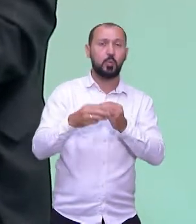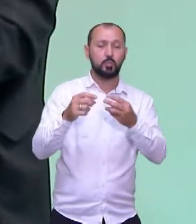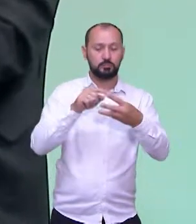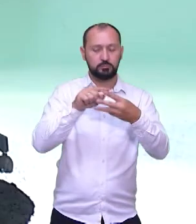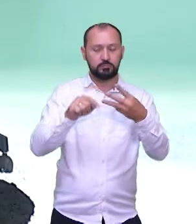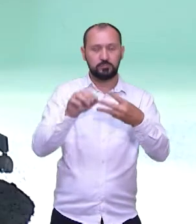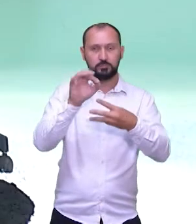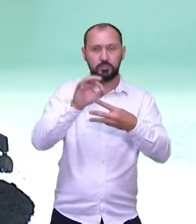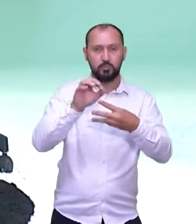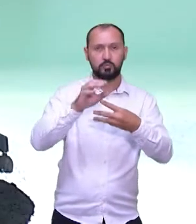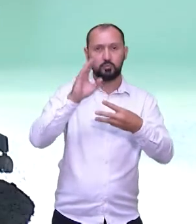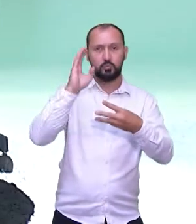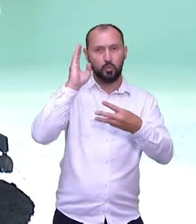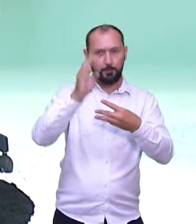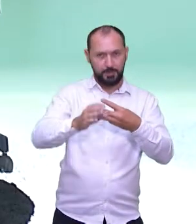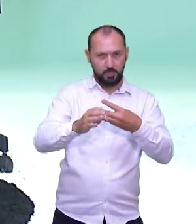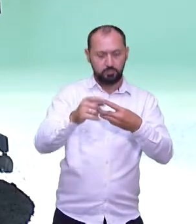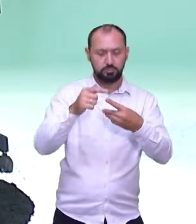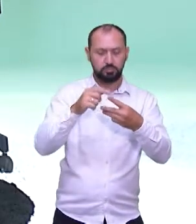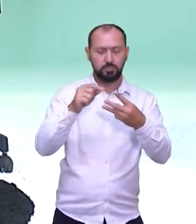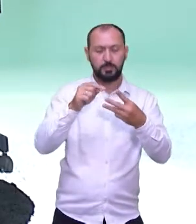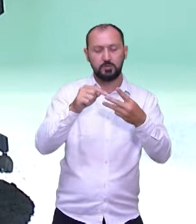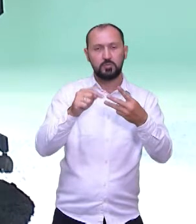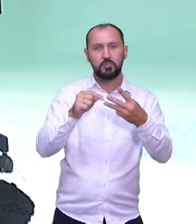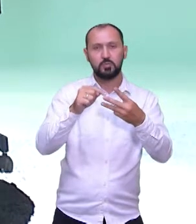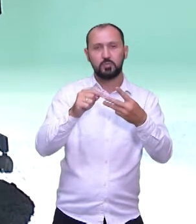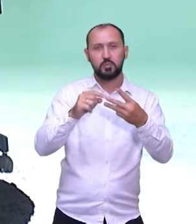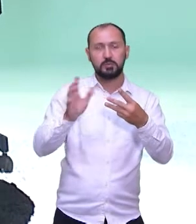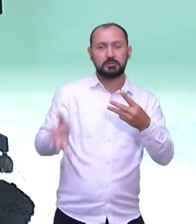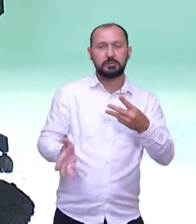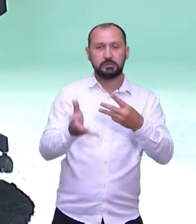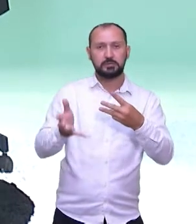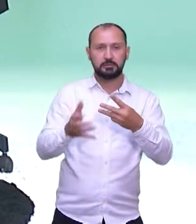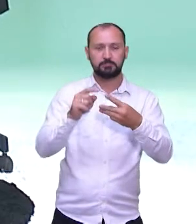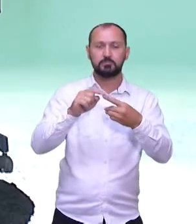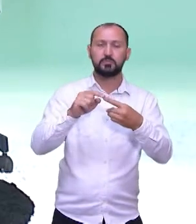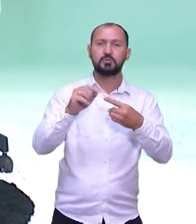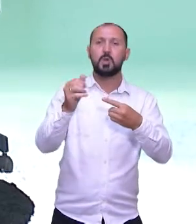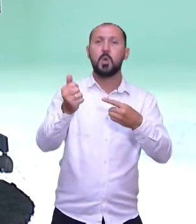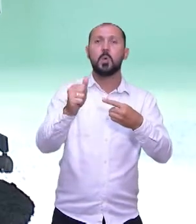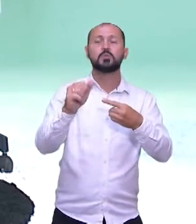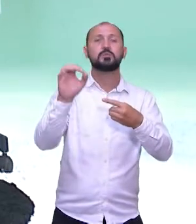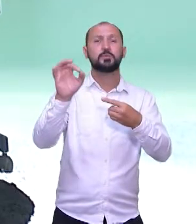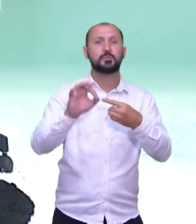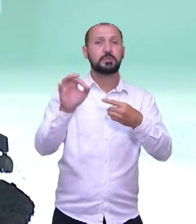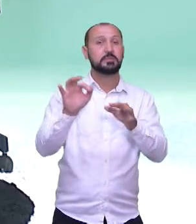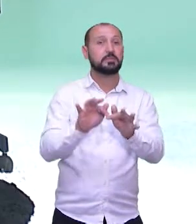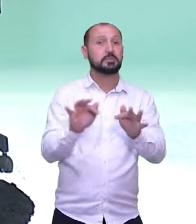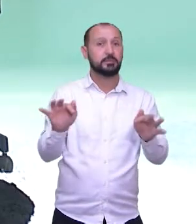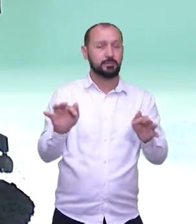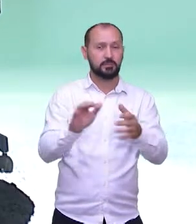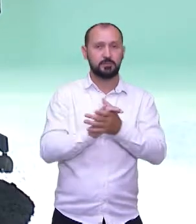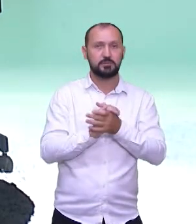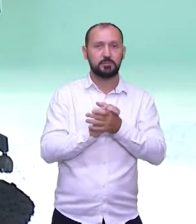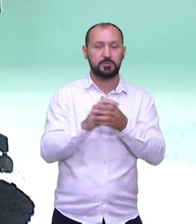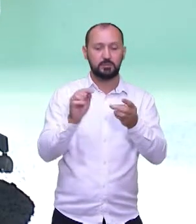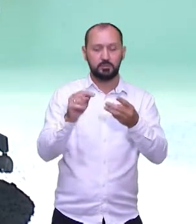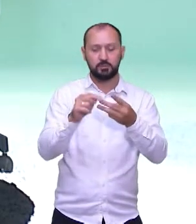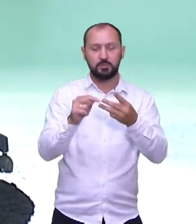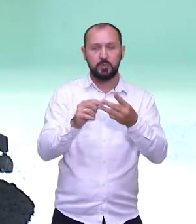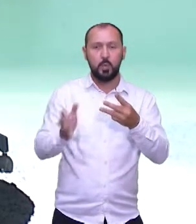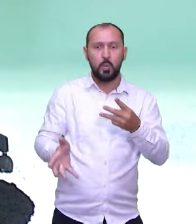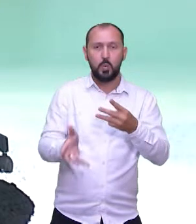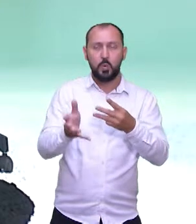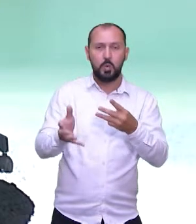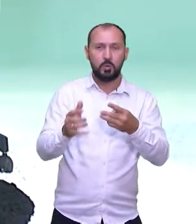3 alíquotas. Uma alíquota padrão e mais 2 alíquotas incentivadas. Então, uma alíquota padrão de 11%, simples, mais 2